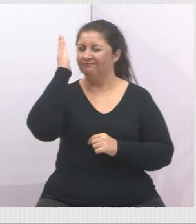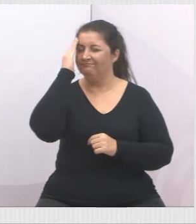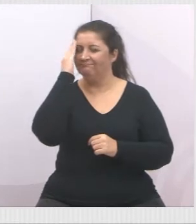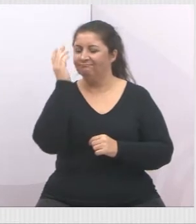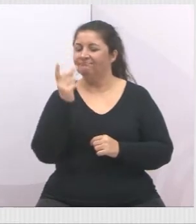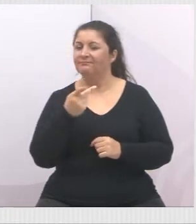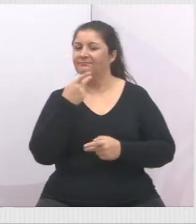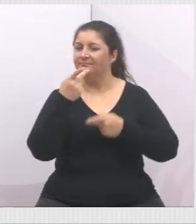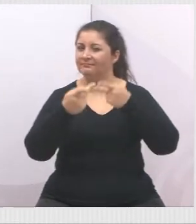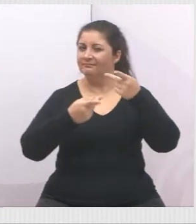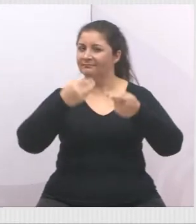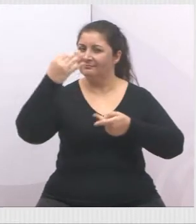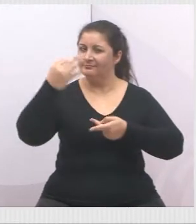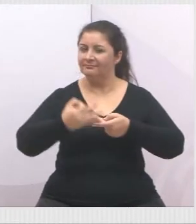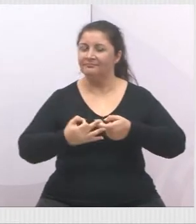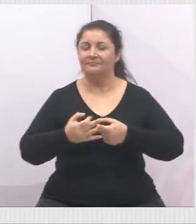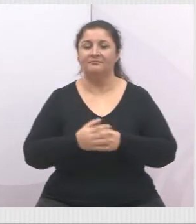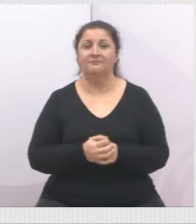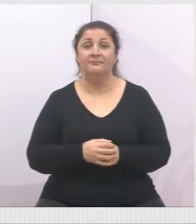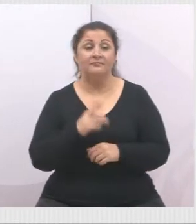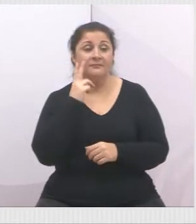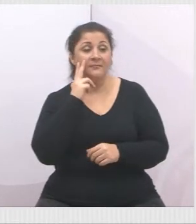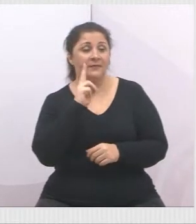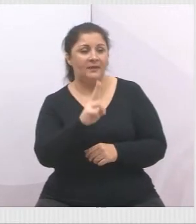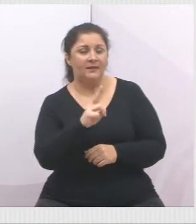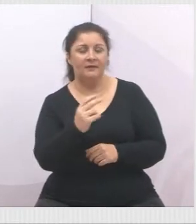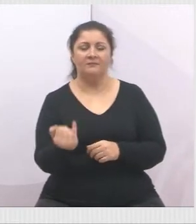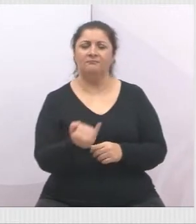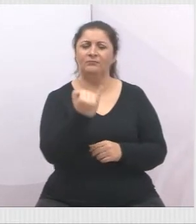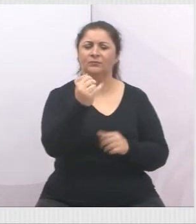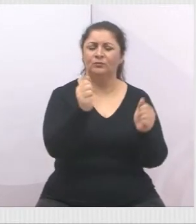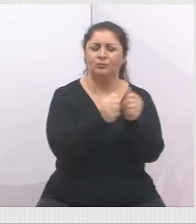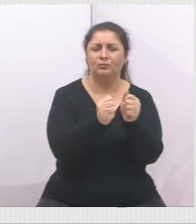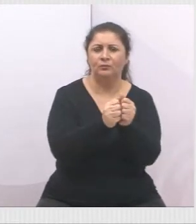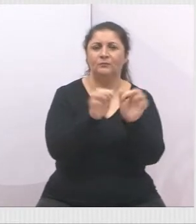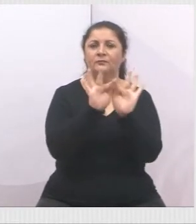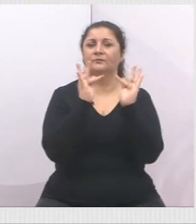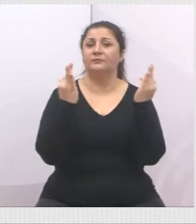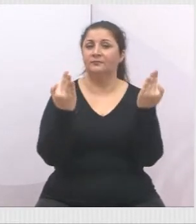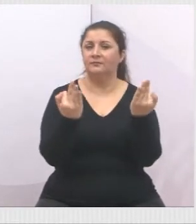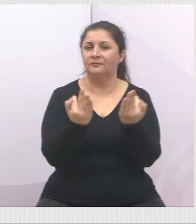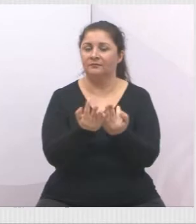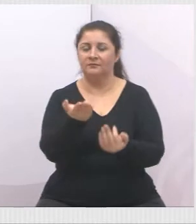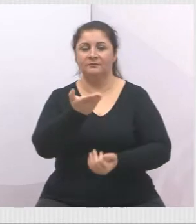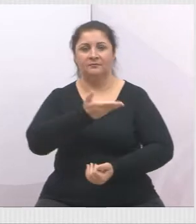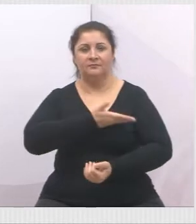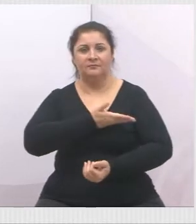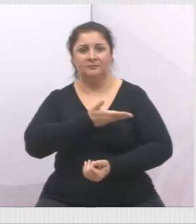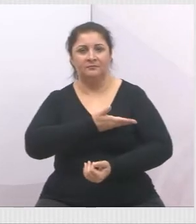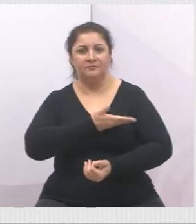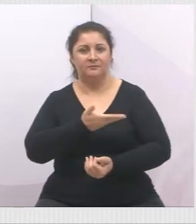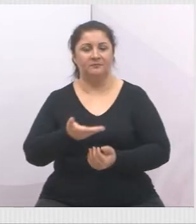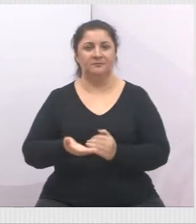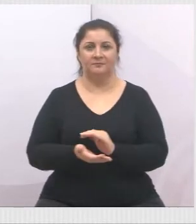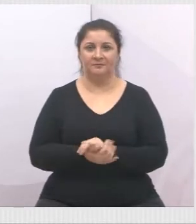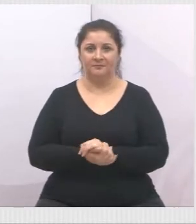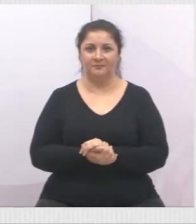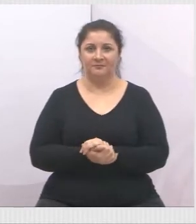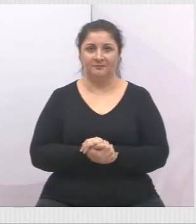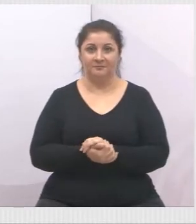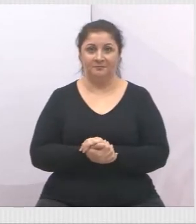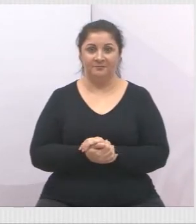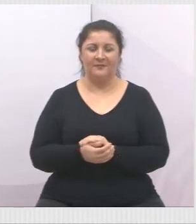falar. Ele valorizava muito os momentos com a família, com os amigos. Quando a